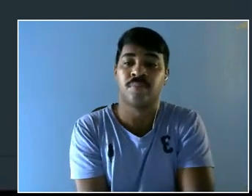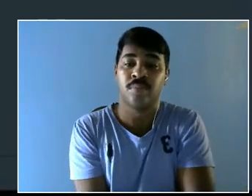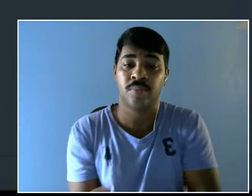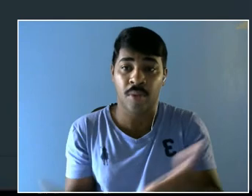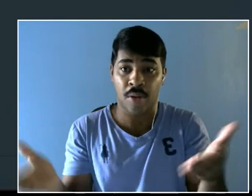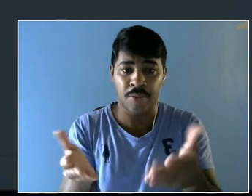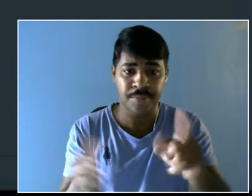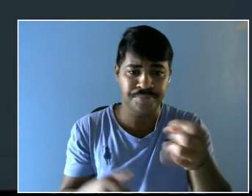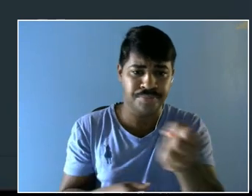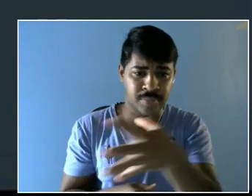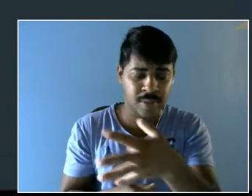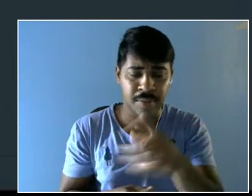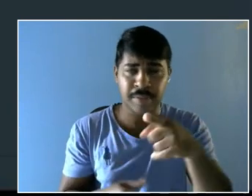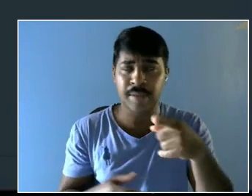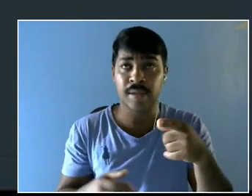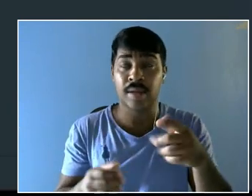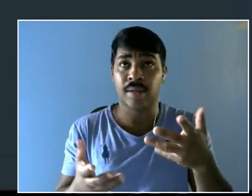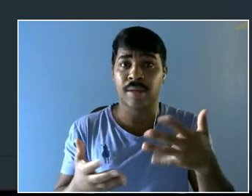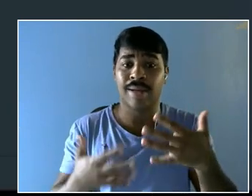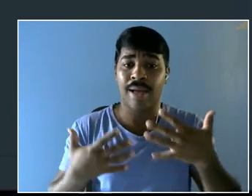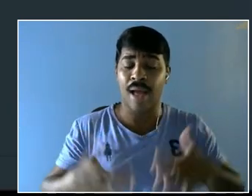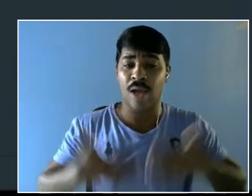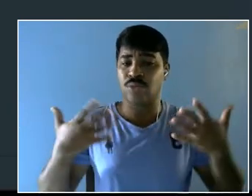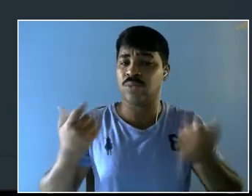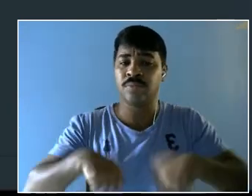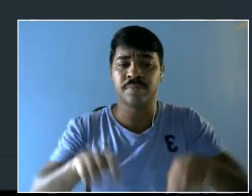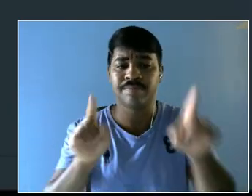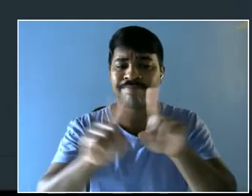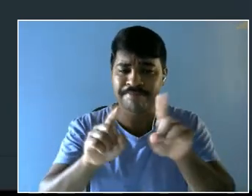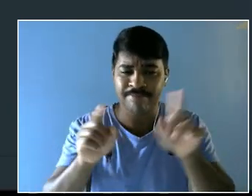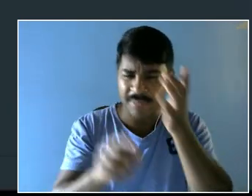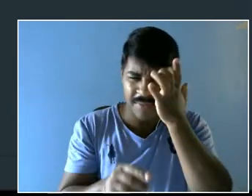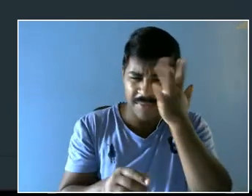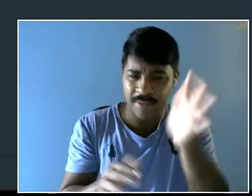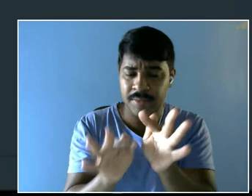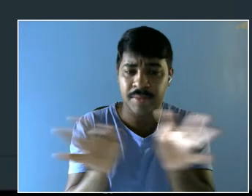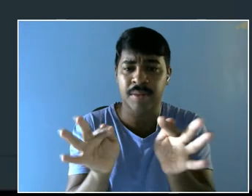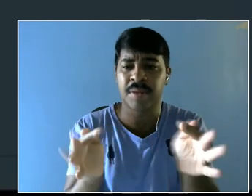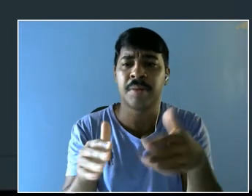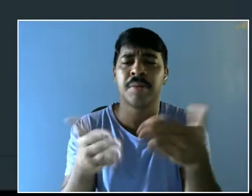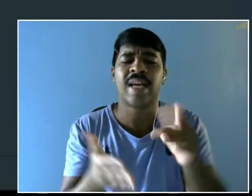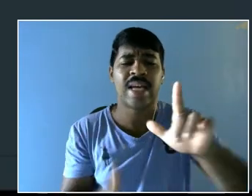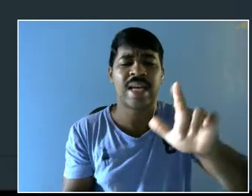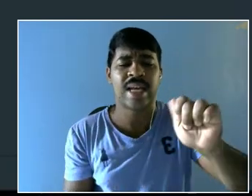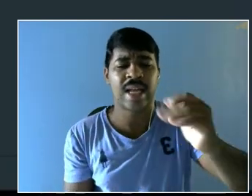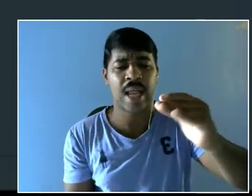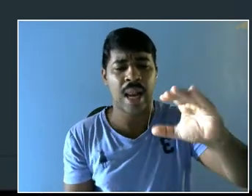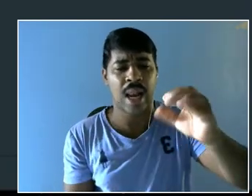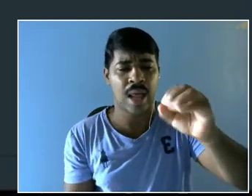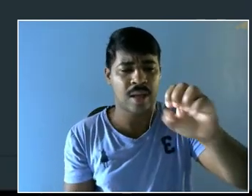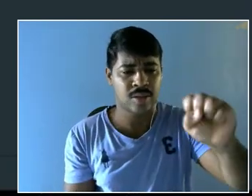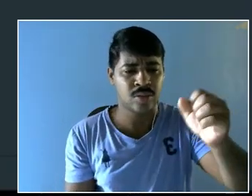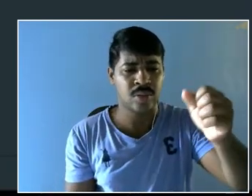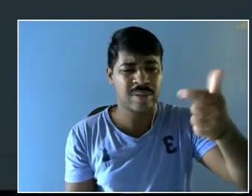não se assusta, esse daqui é tranquilo de entender. Bom, qual que é a ideia de laço de repetição? A ideia